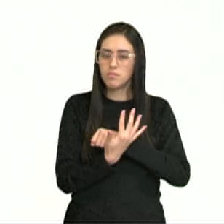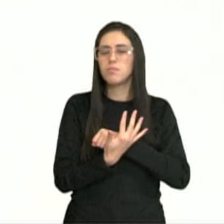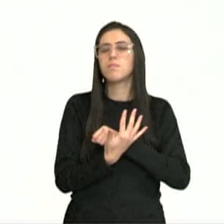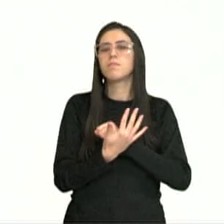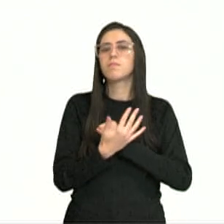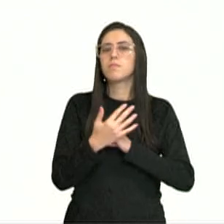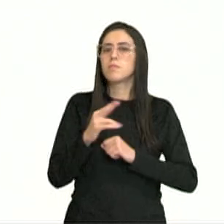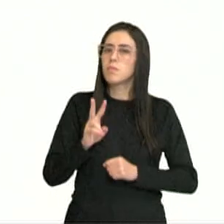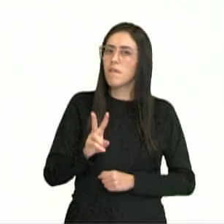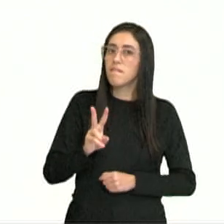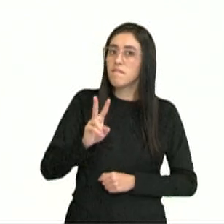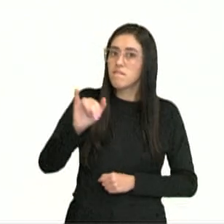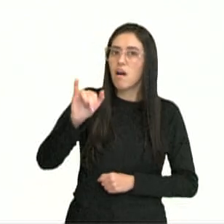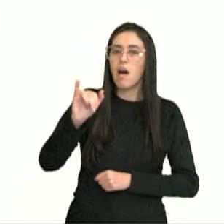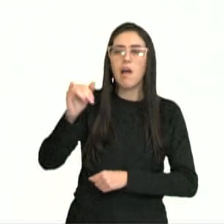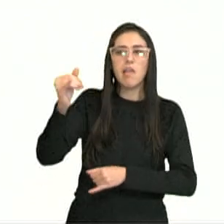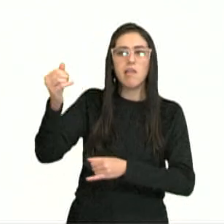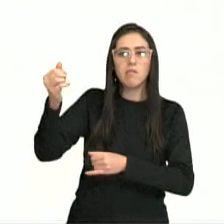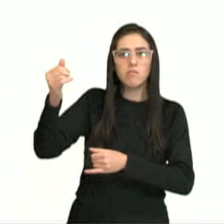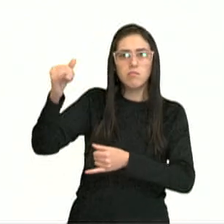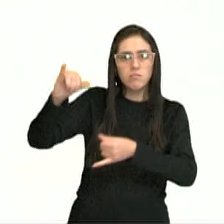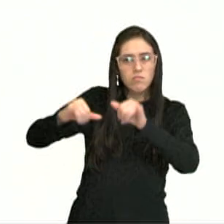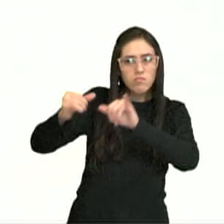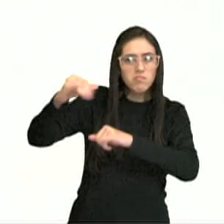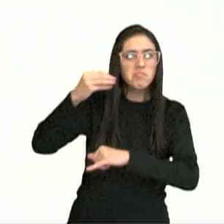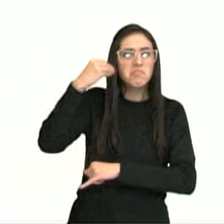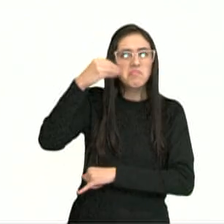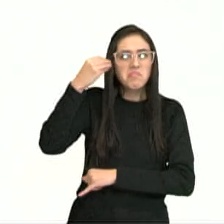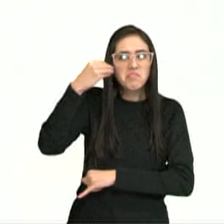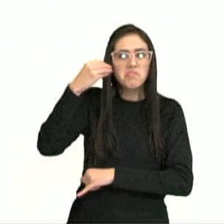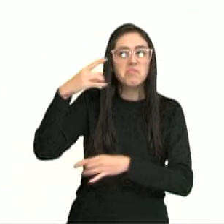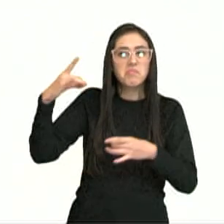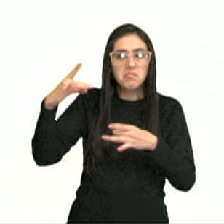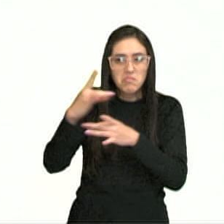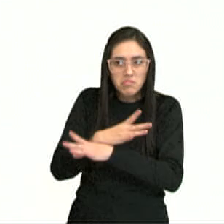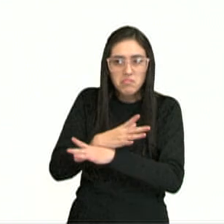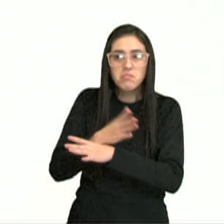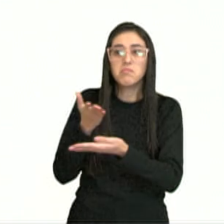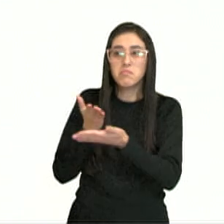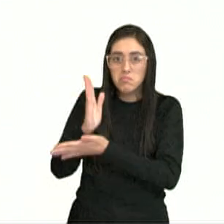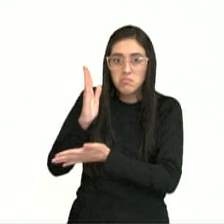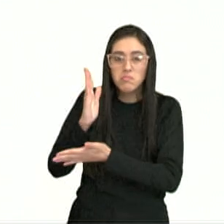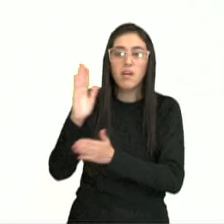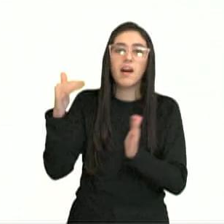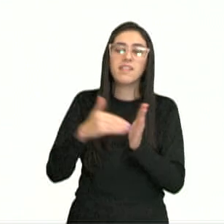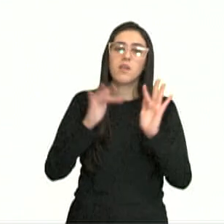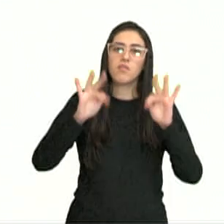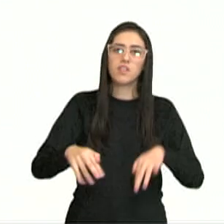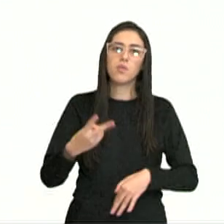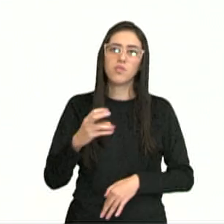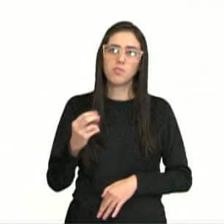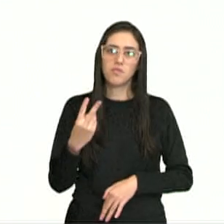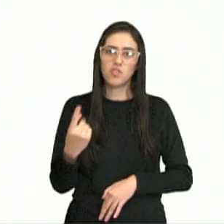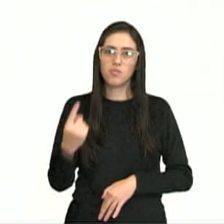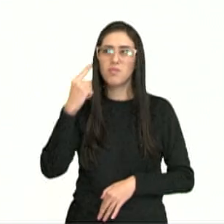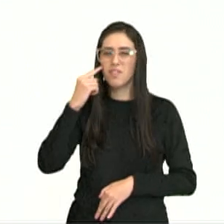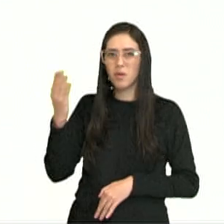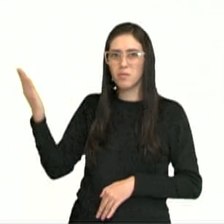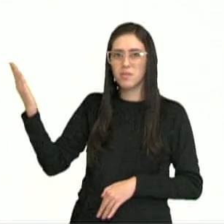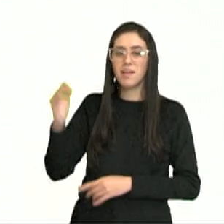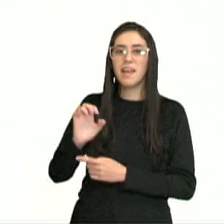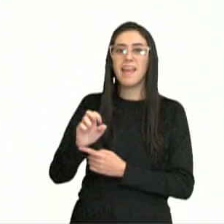deve encerrar a fase de testes pré-clínicos até o final de 2021. Tempo futuro